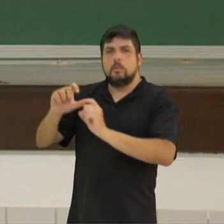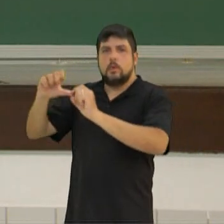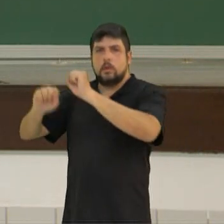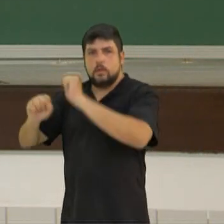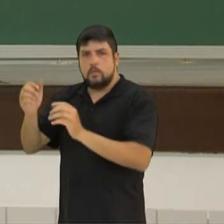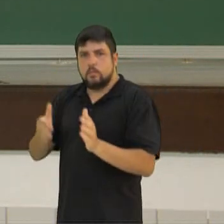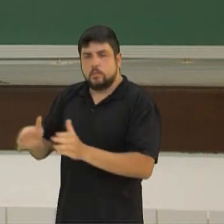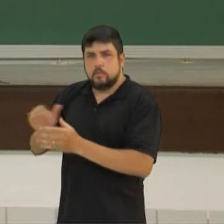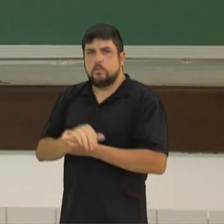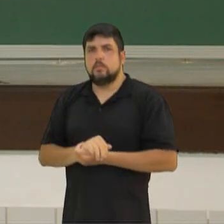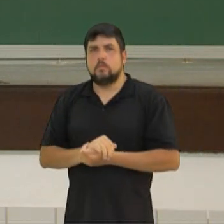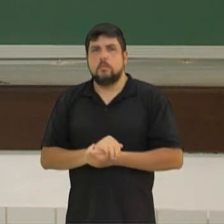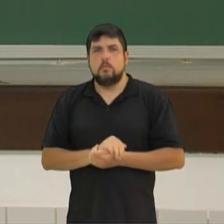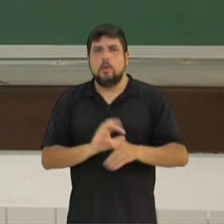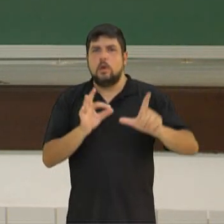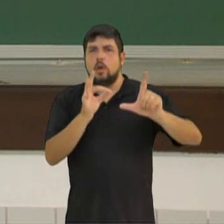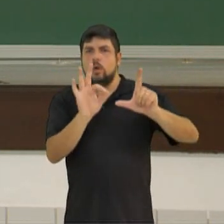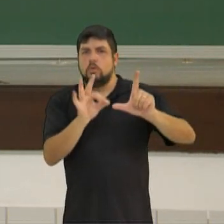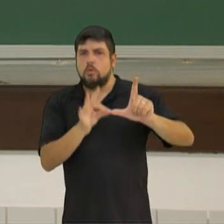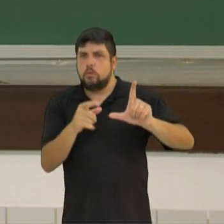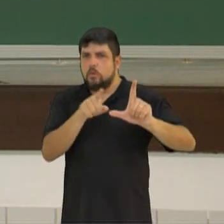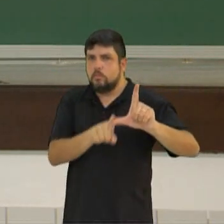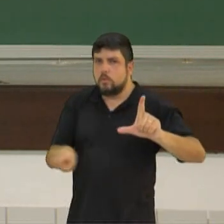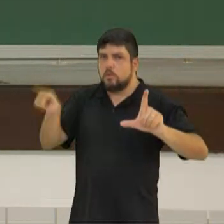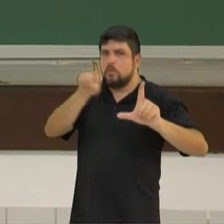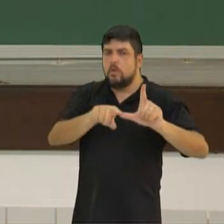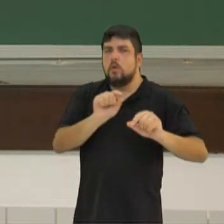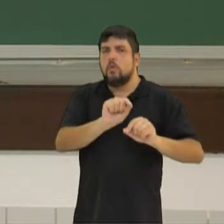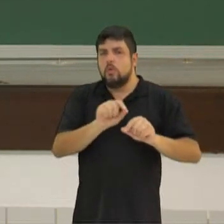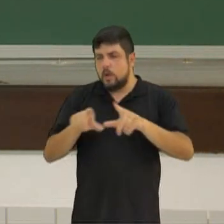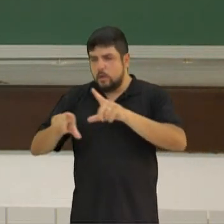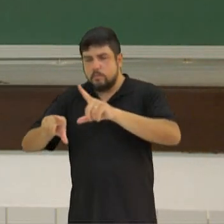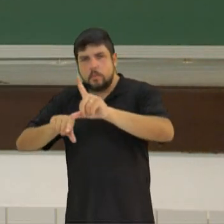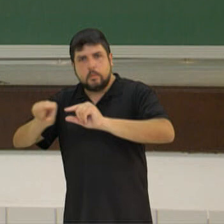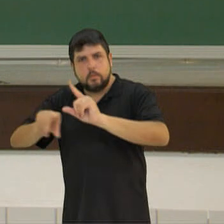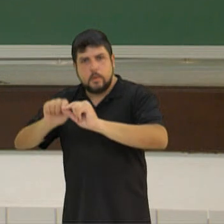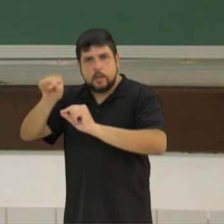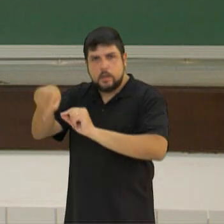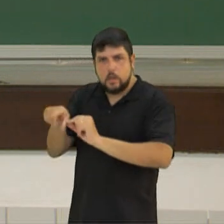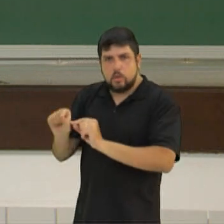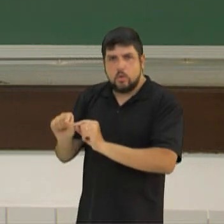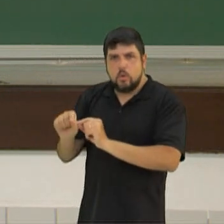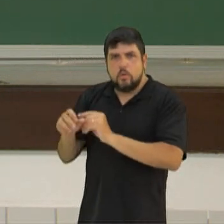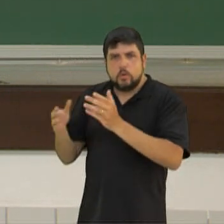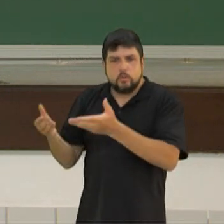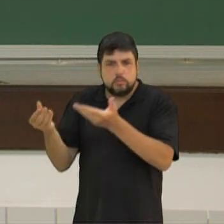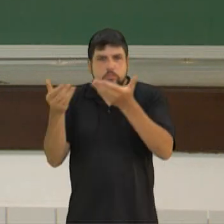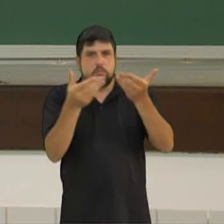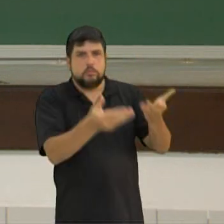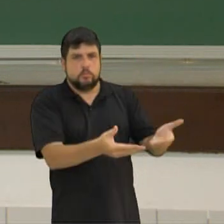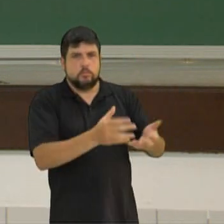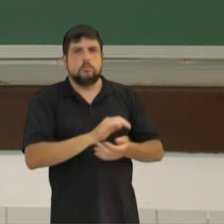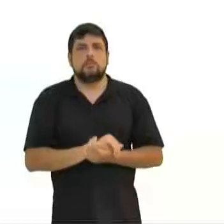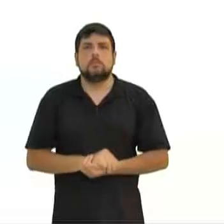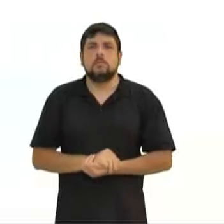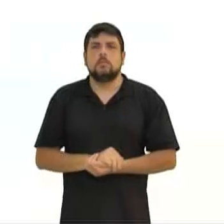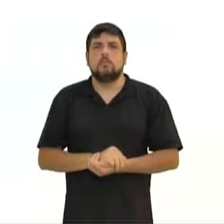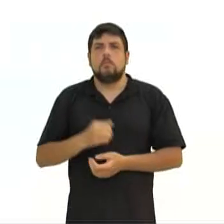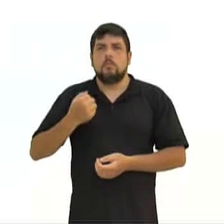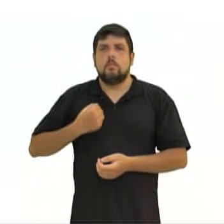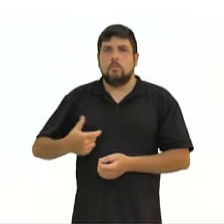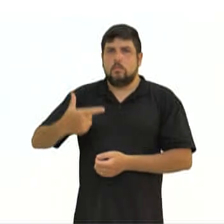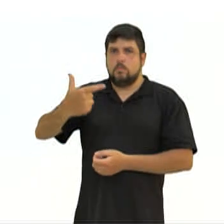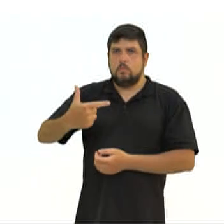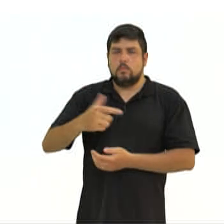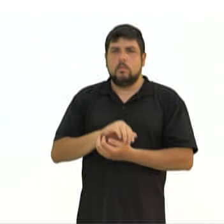ele diz sobre logística reversa, é fazer o apanhado, então, desse lixo e dar um destino para ele. Questão 2.